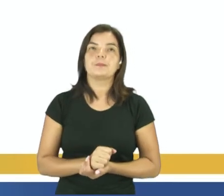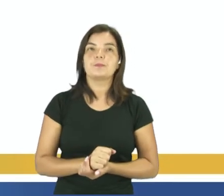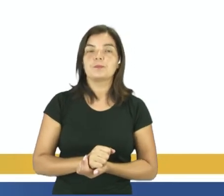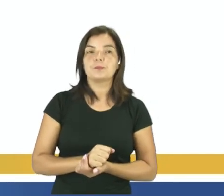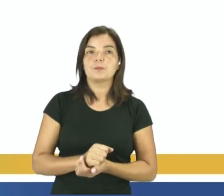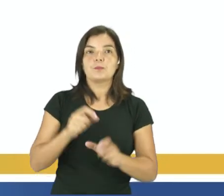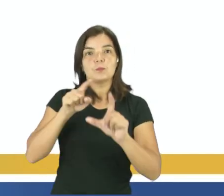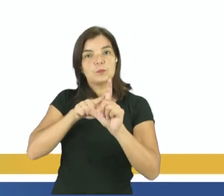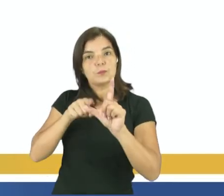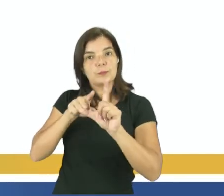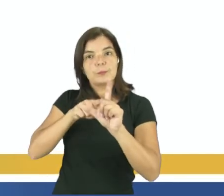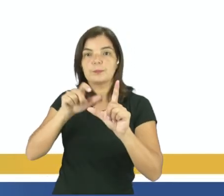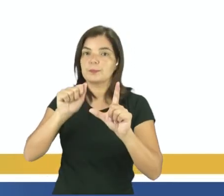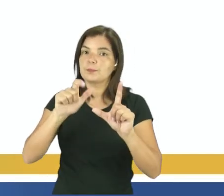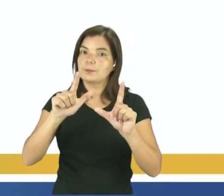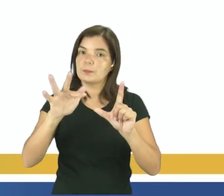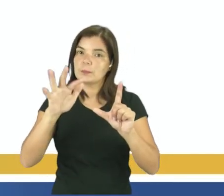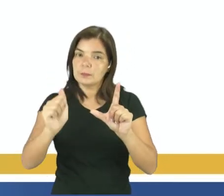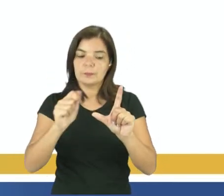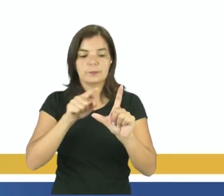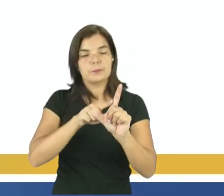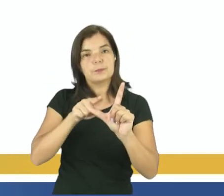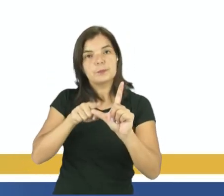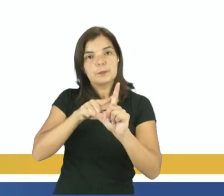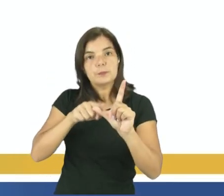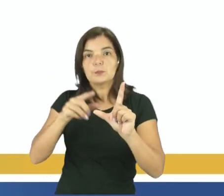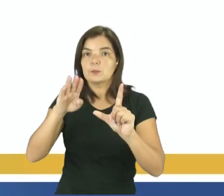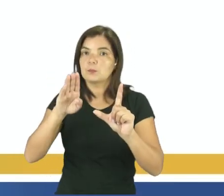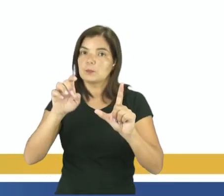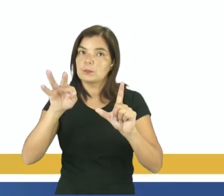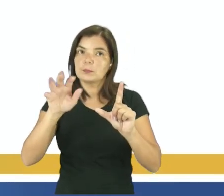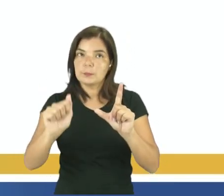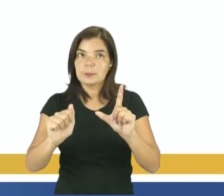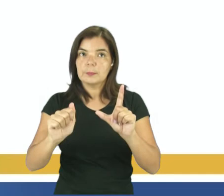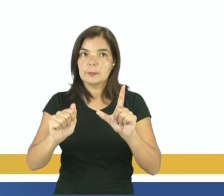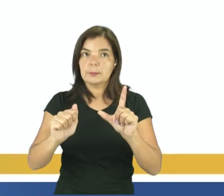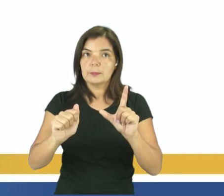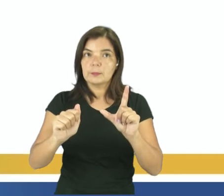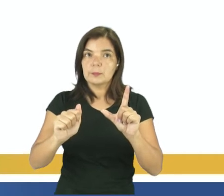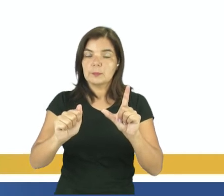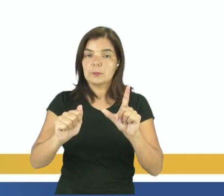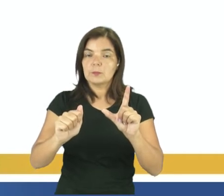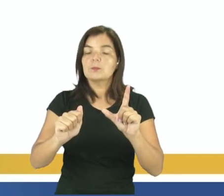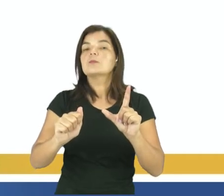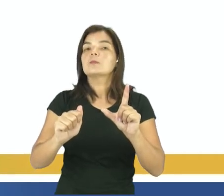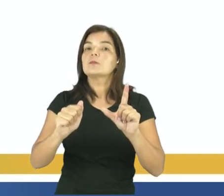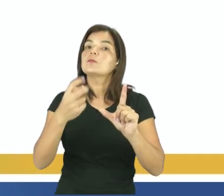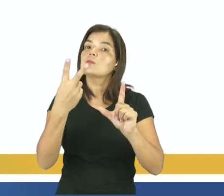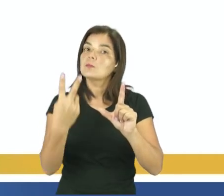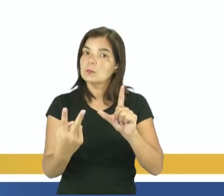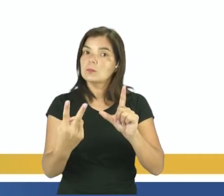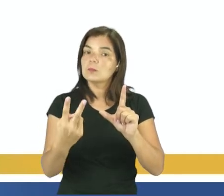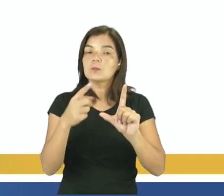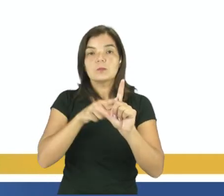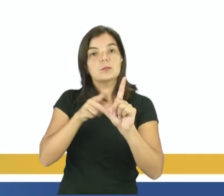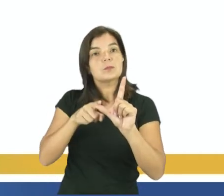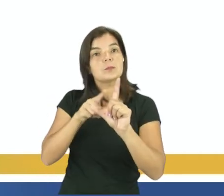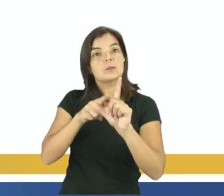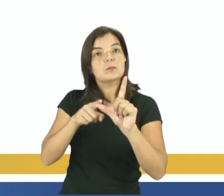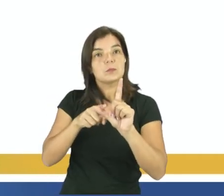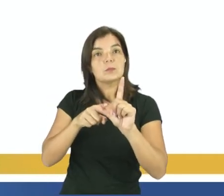o ângulo alfa, o ângulo beta, por exemplo, e o ângulo alfa, eles são ângulos, o